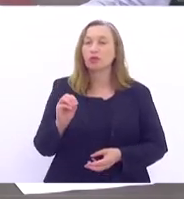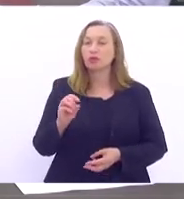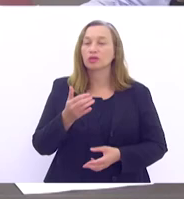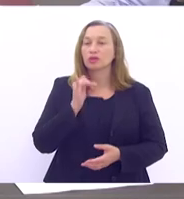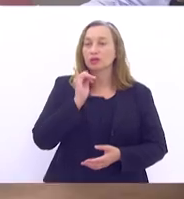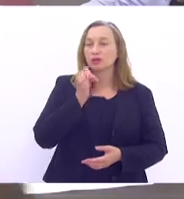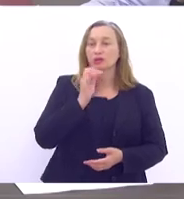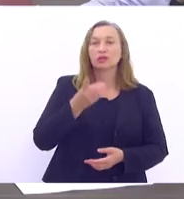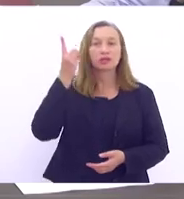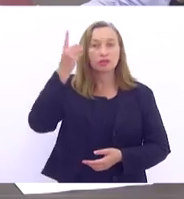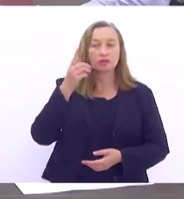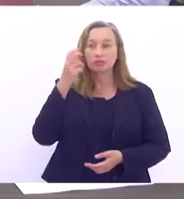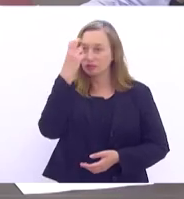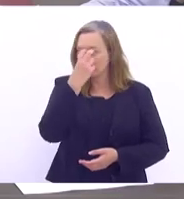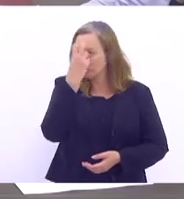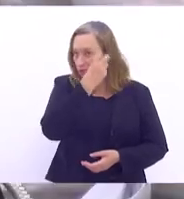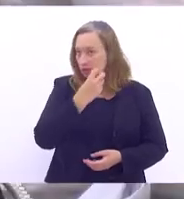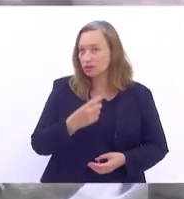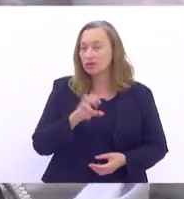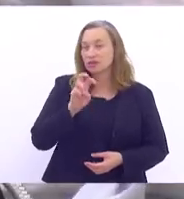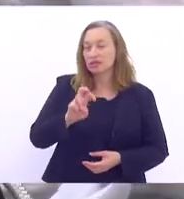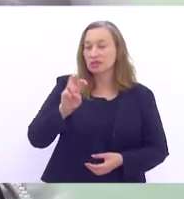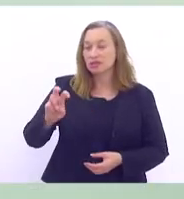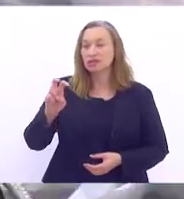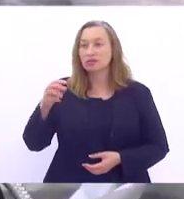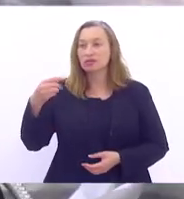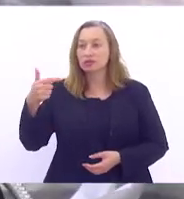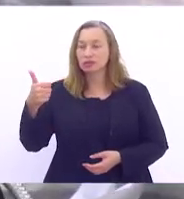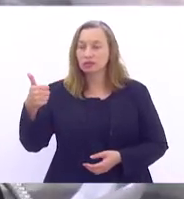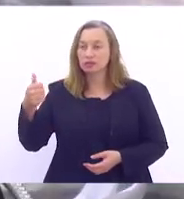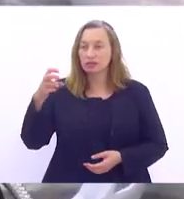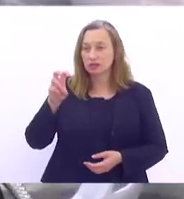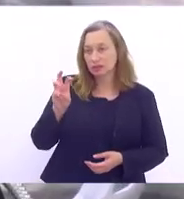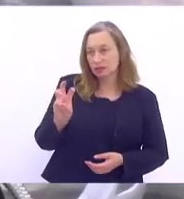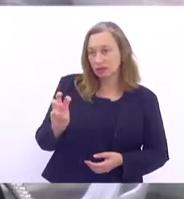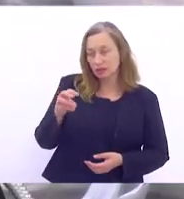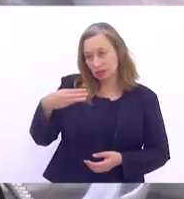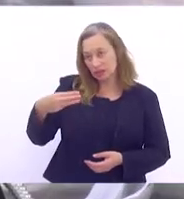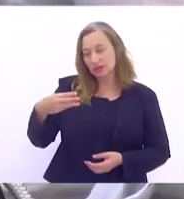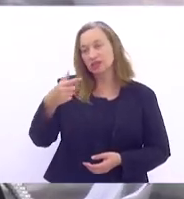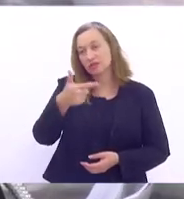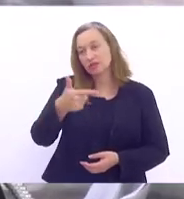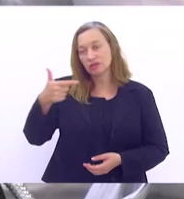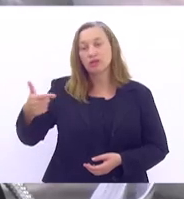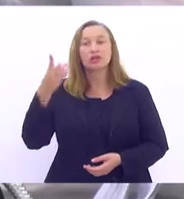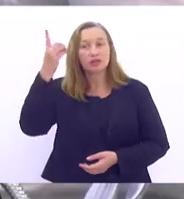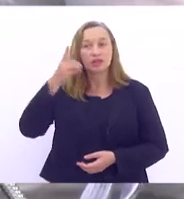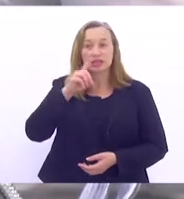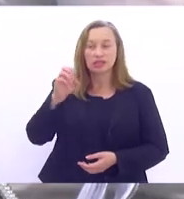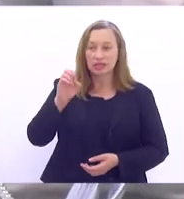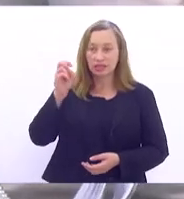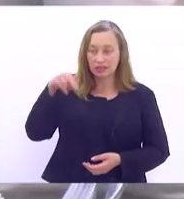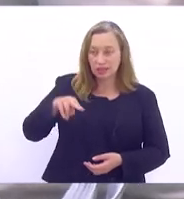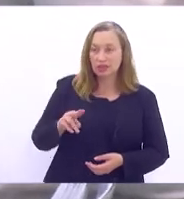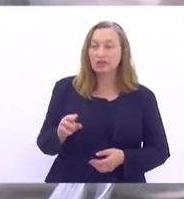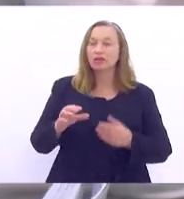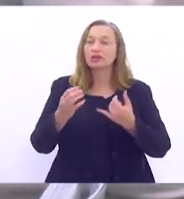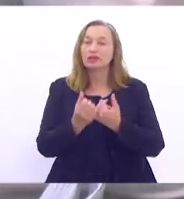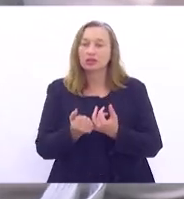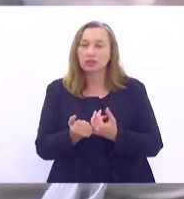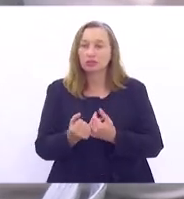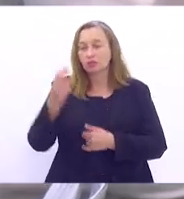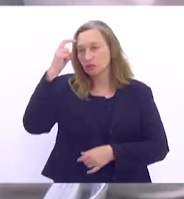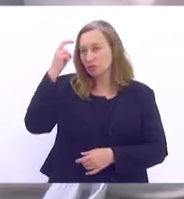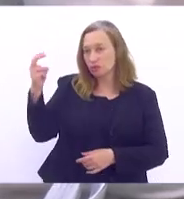deputada Verônica Lima, PL 5513 de 22, de autoria da deputada Zeidan, que declara como patrimônio cultural